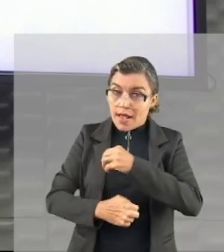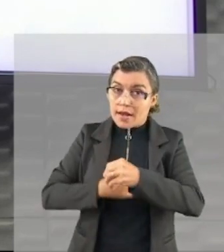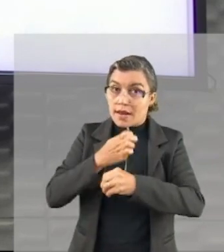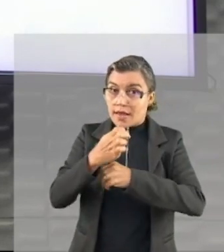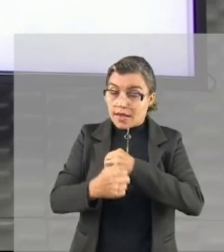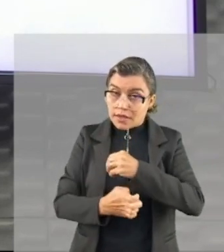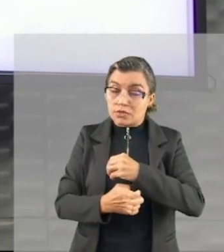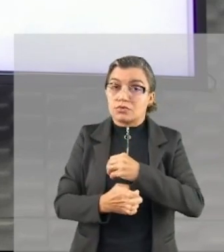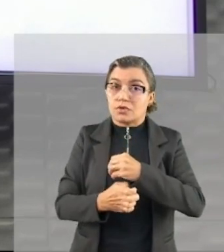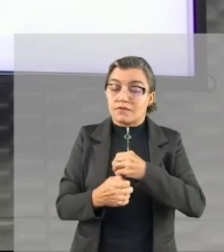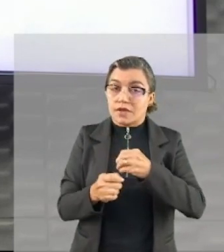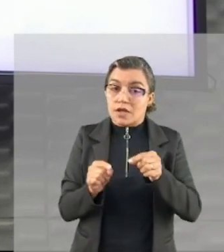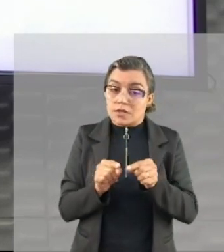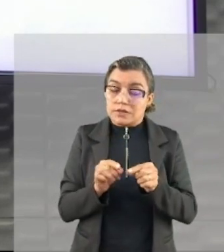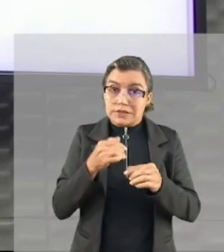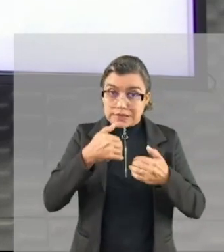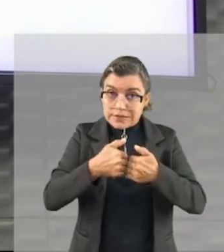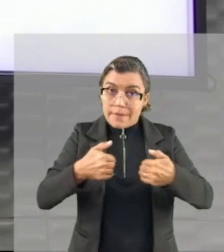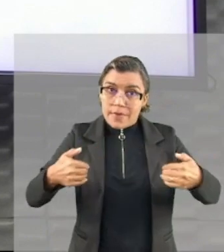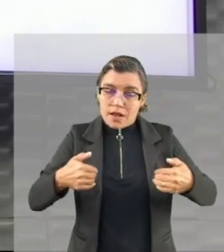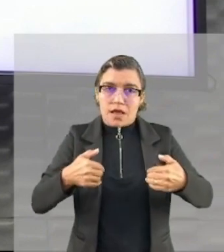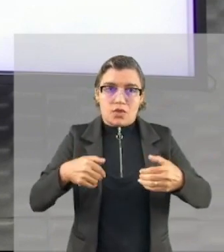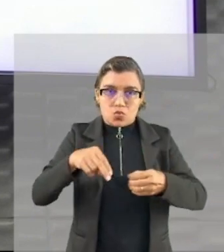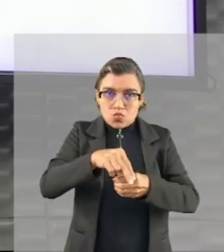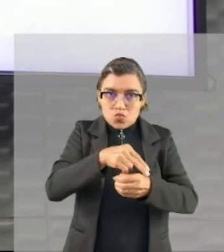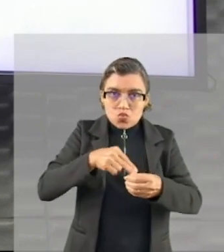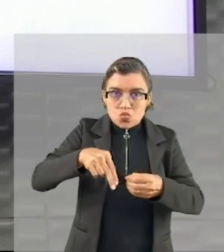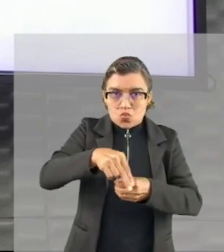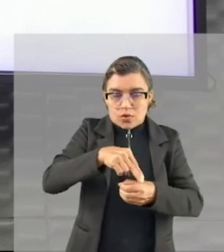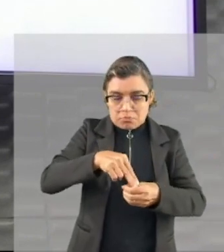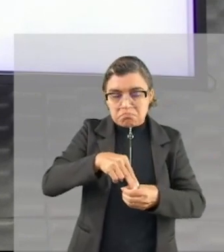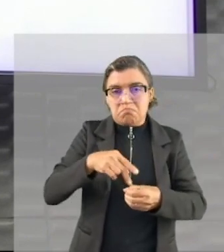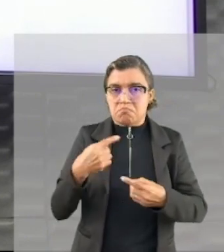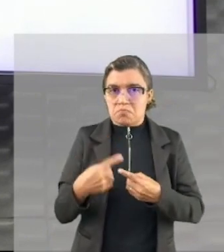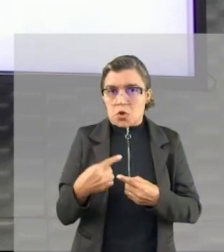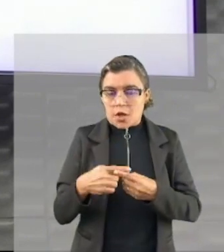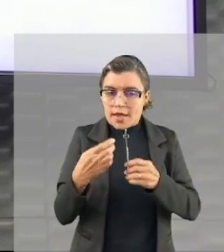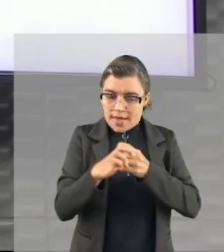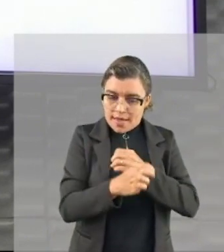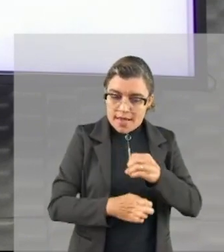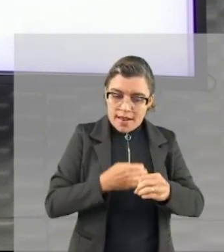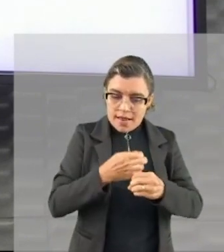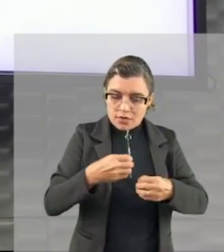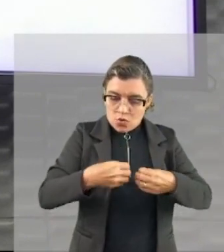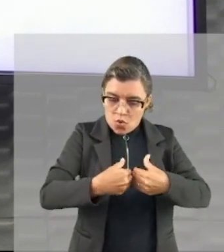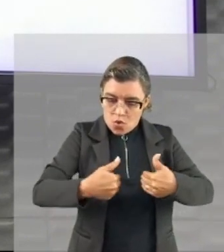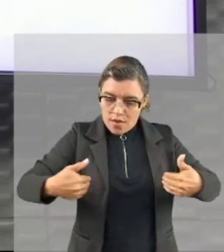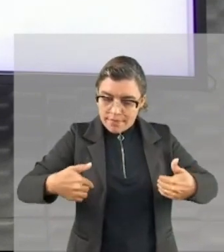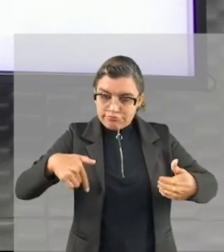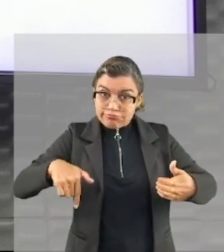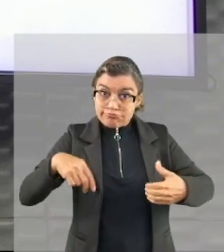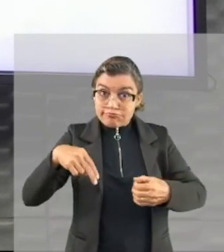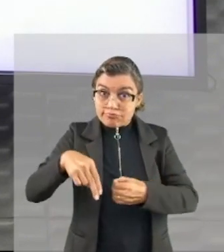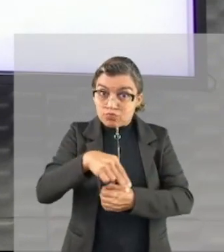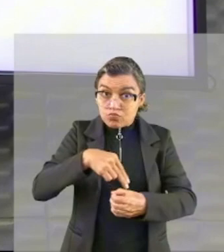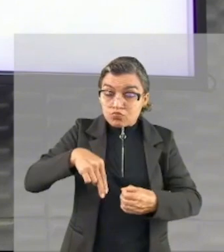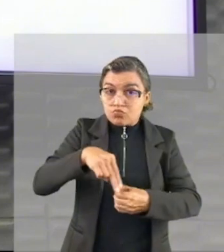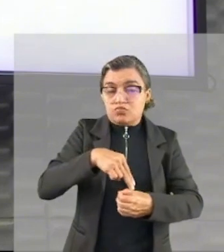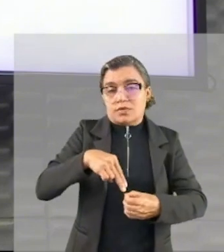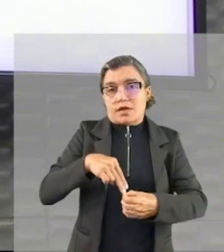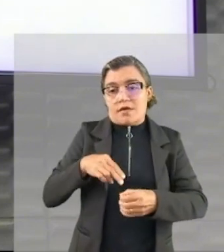do núcleo. Esses elétrons, por estarem afastados do núcleo, eles podem vibrar com